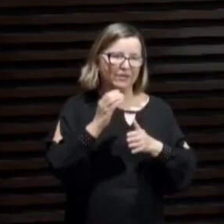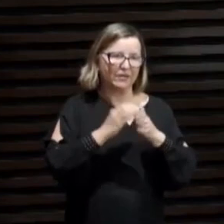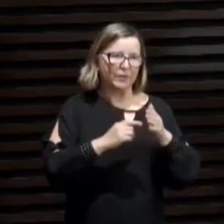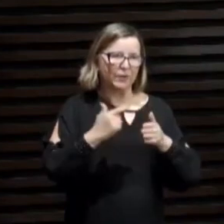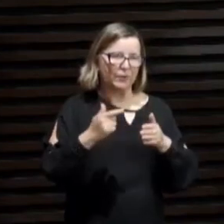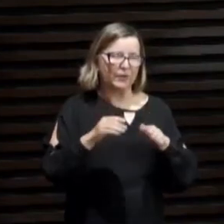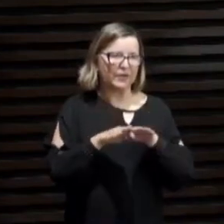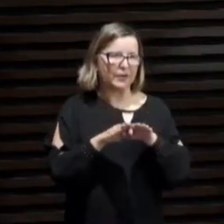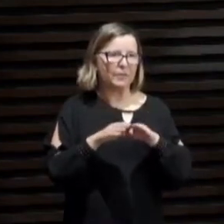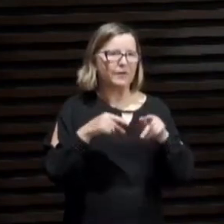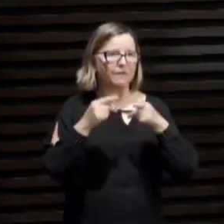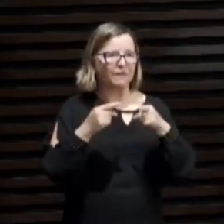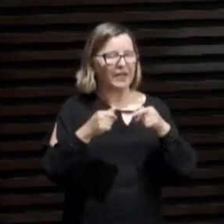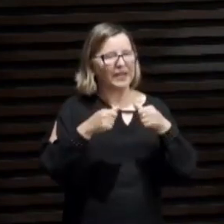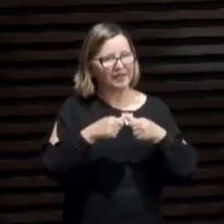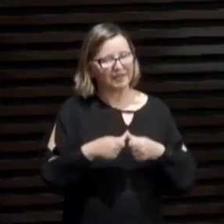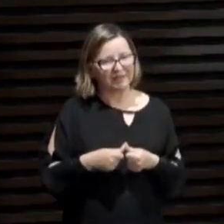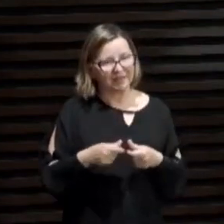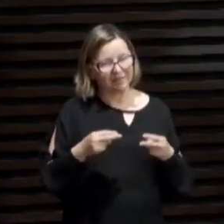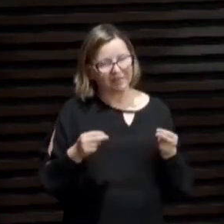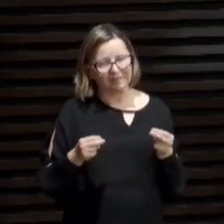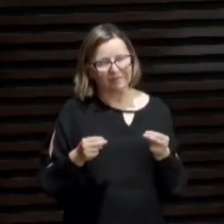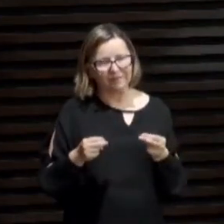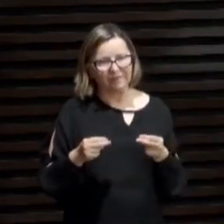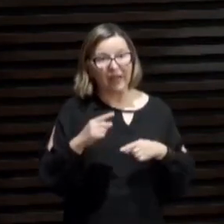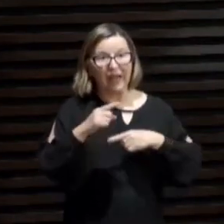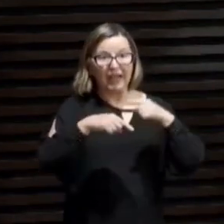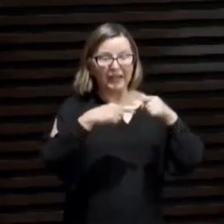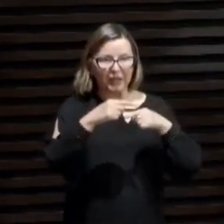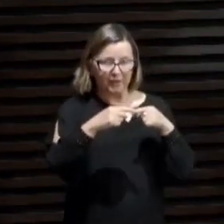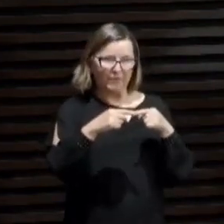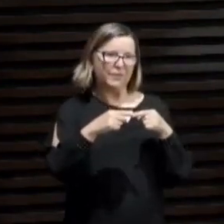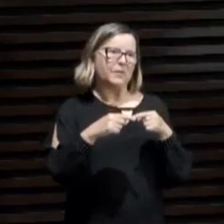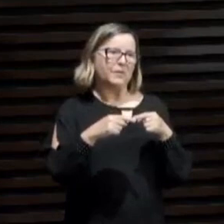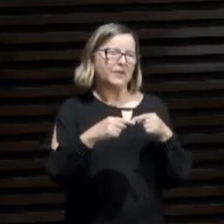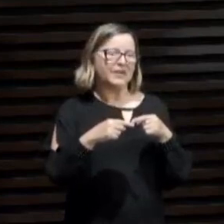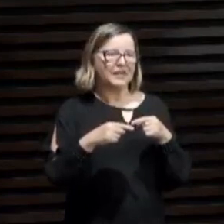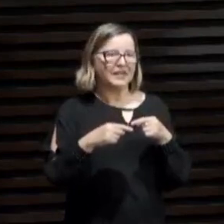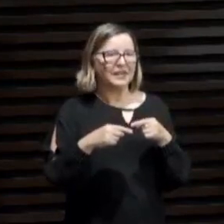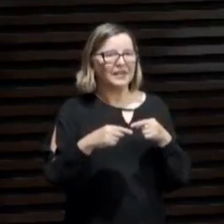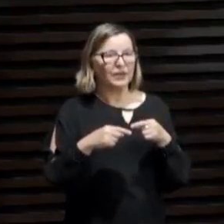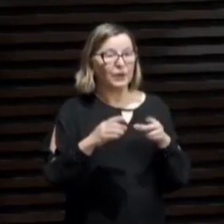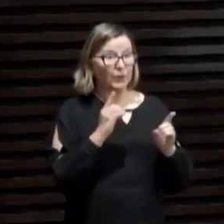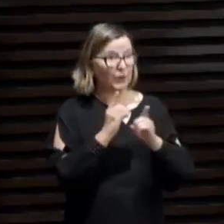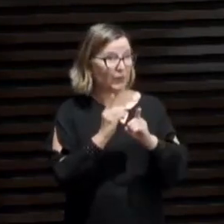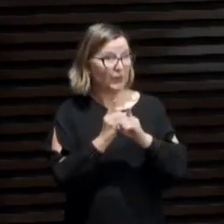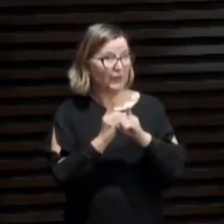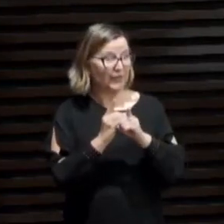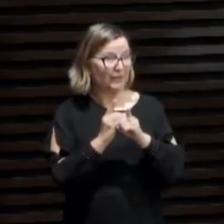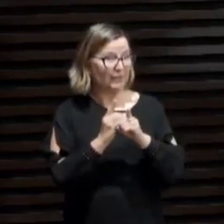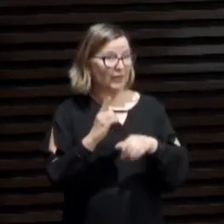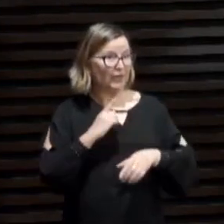unção, da parte do Espírito, os discípulos se tornaram homens mudados. Porque quando o